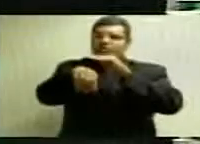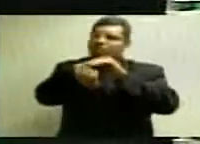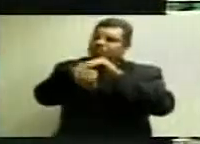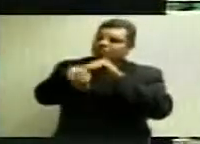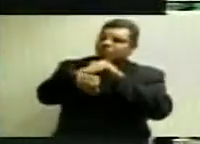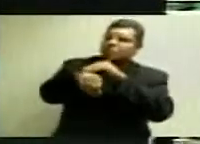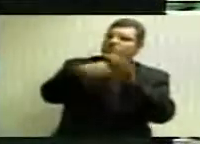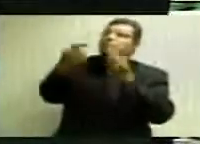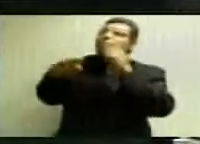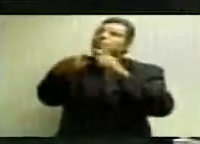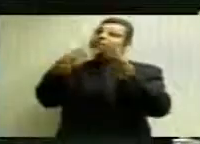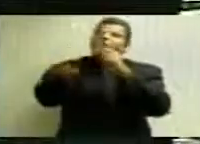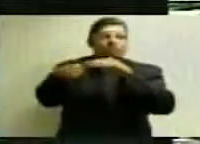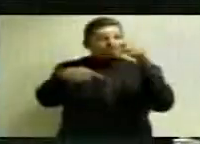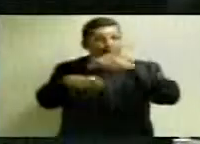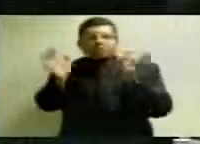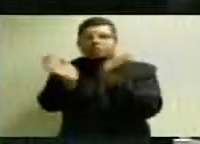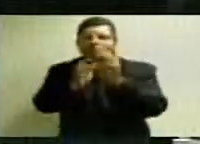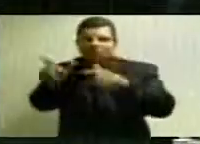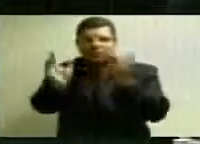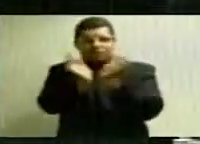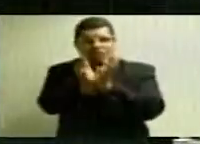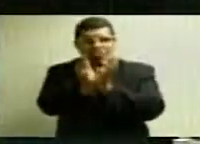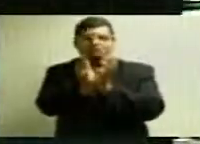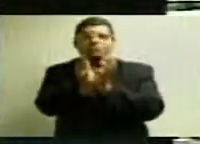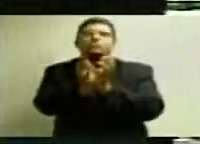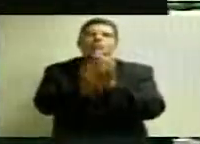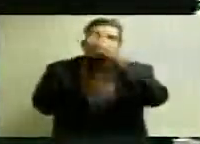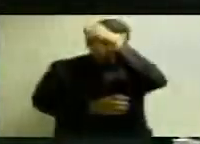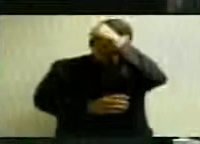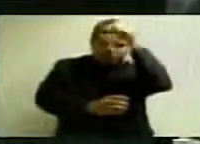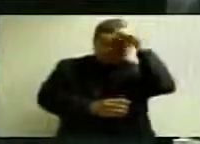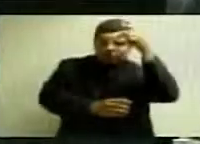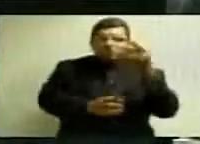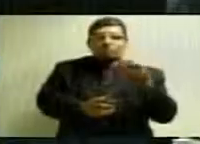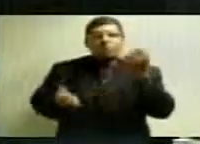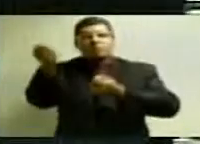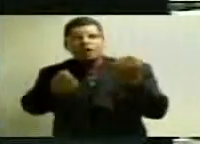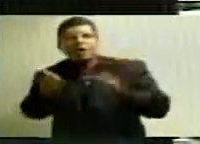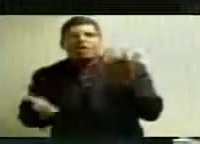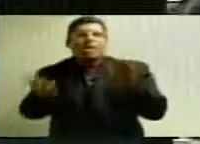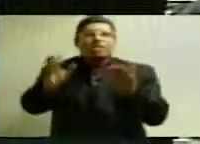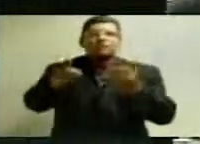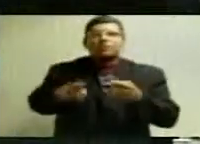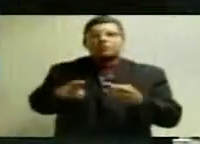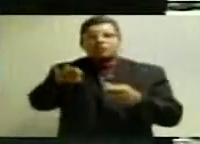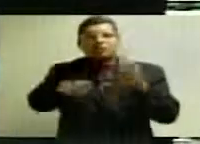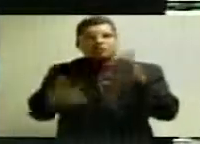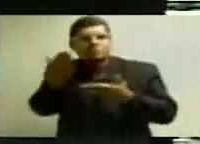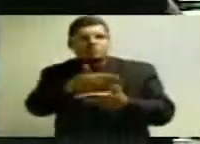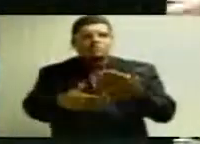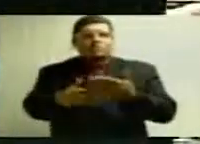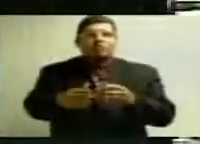unidade gestora da Copa e dizer: vamos trabalhar em conjunto com a Prefeitura, veículo leve sobre trilhos ou sobre rodas, uma solução